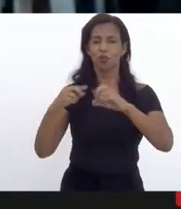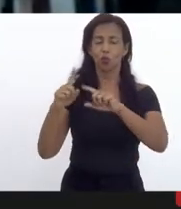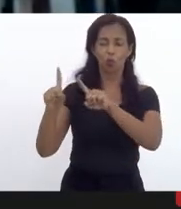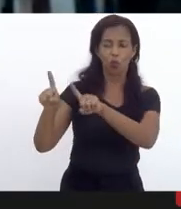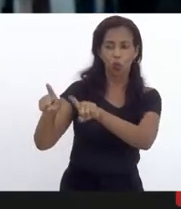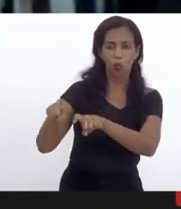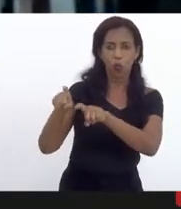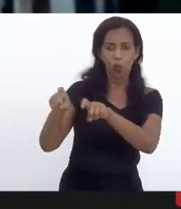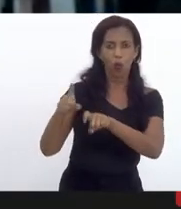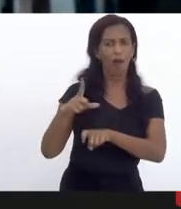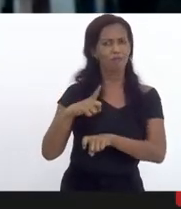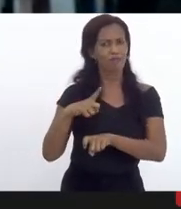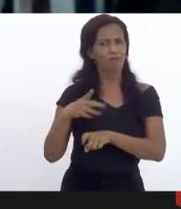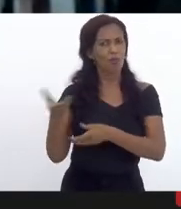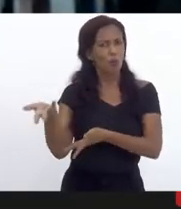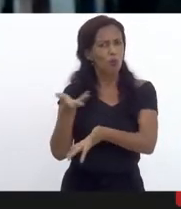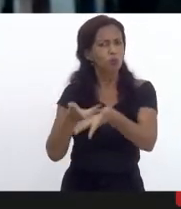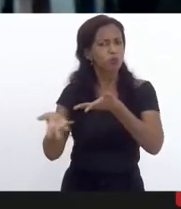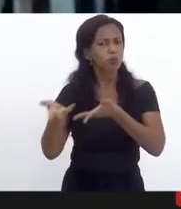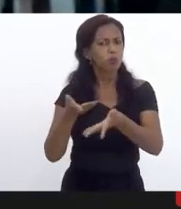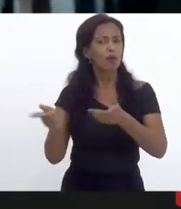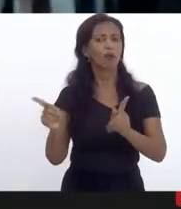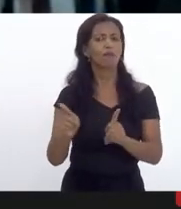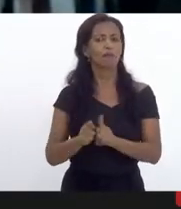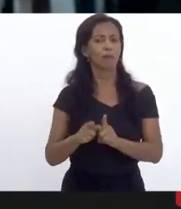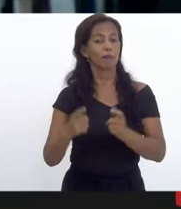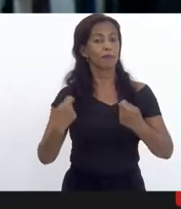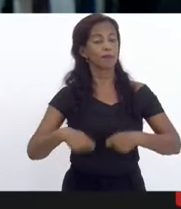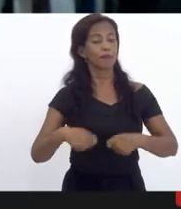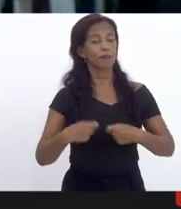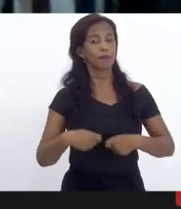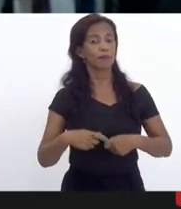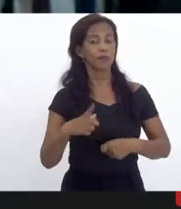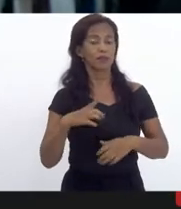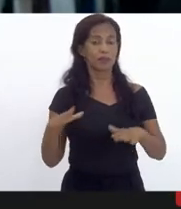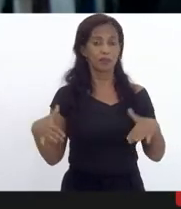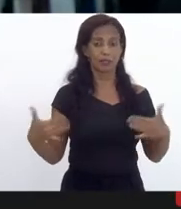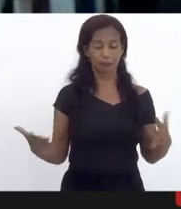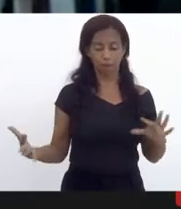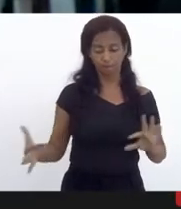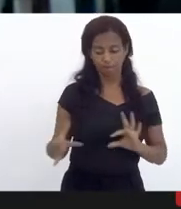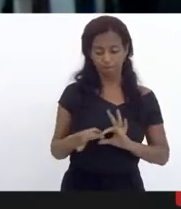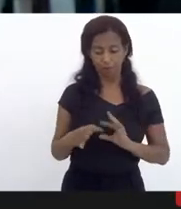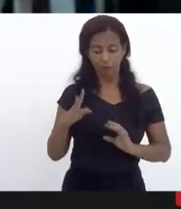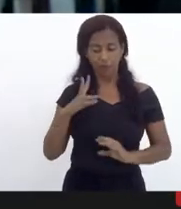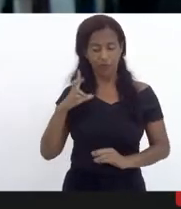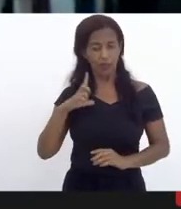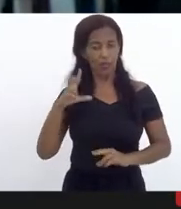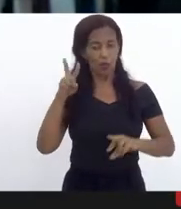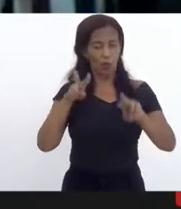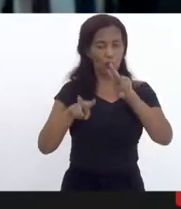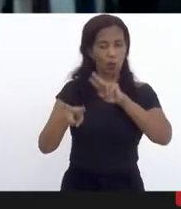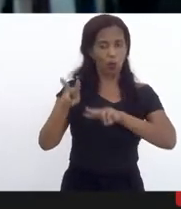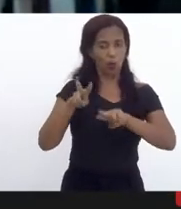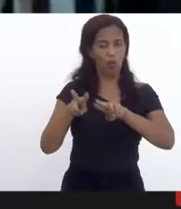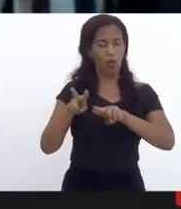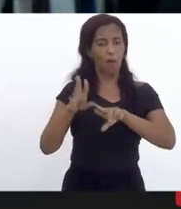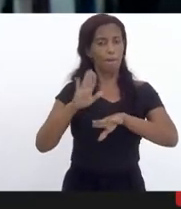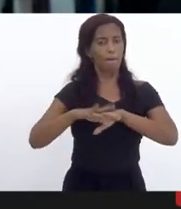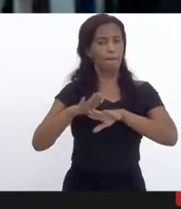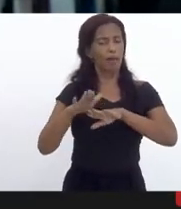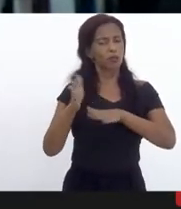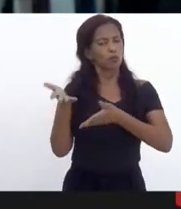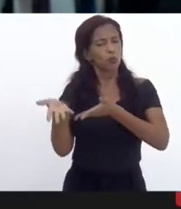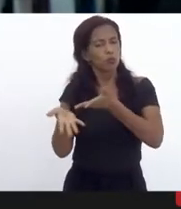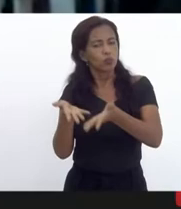Rio tem como se beneficiar disso. A gente precisa, então, ter um olhar com um pouco mais de cuidado e de